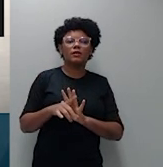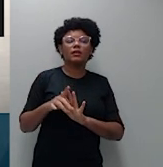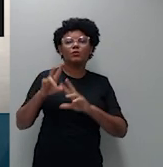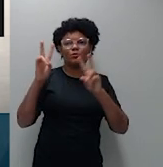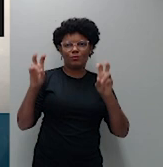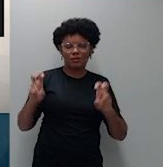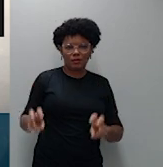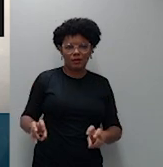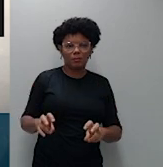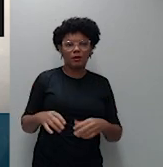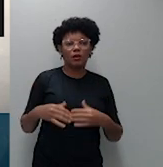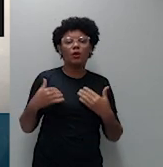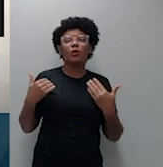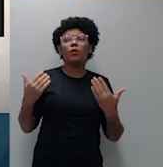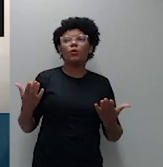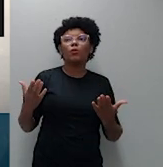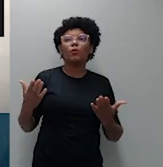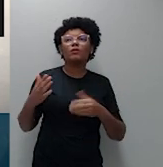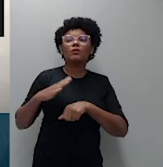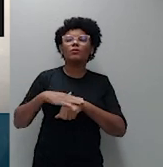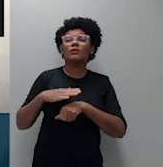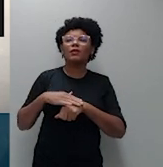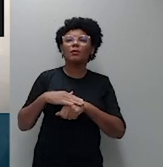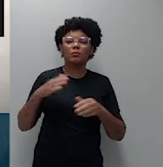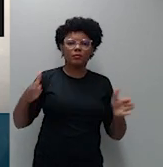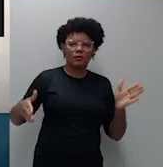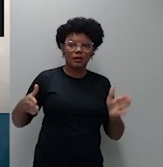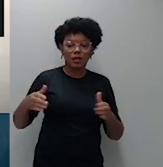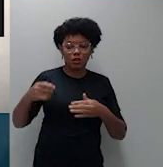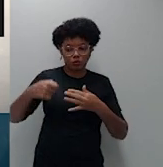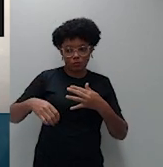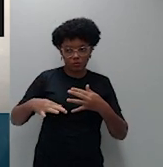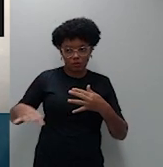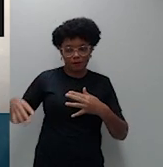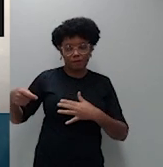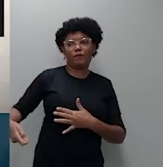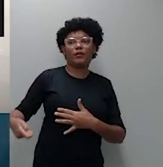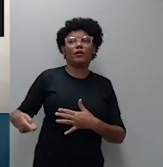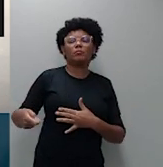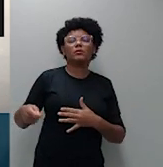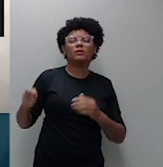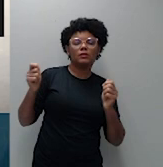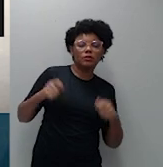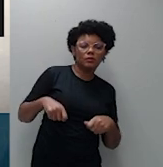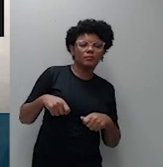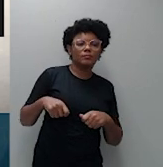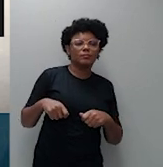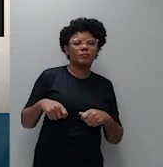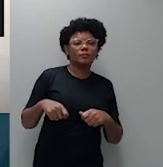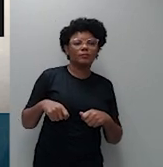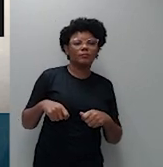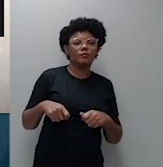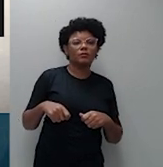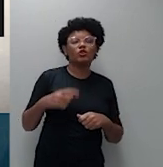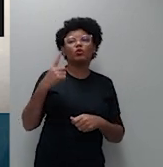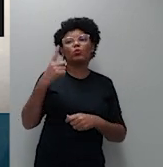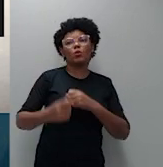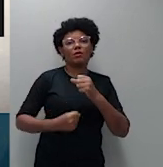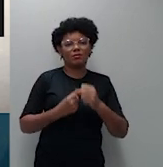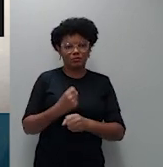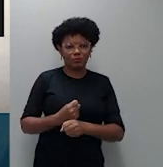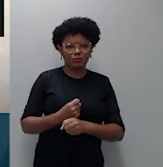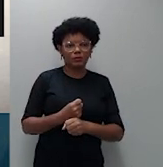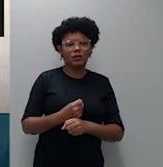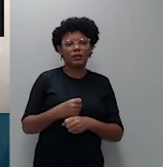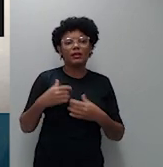requisito temporal a jurisprudência do STJ é firme quanto a possibilidade de dispensa de um ano nos casos de